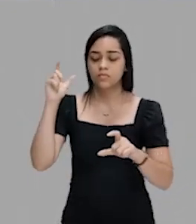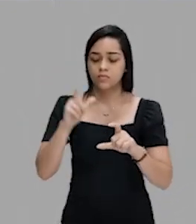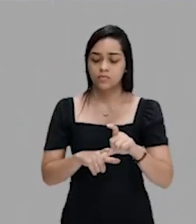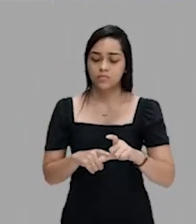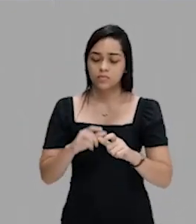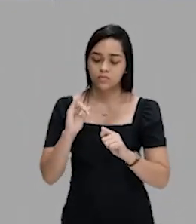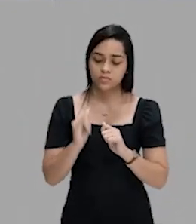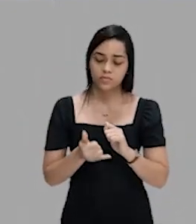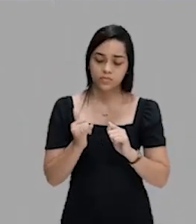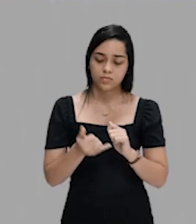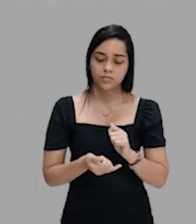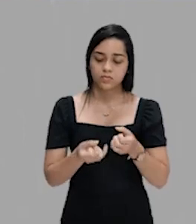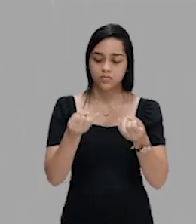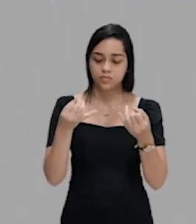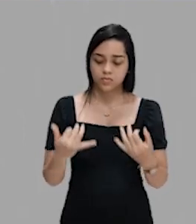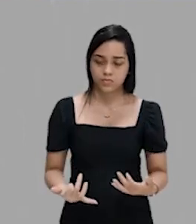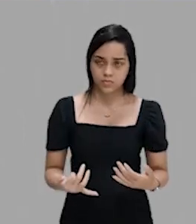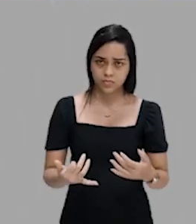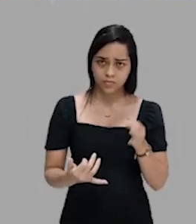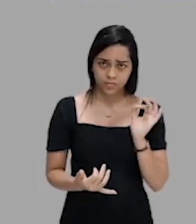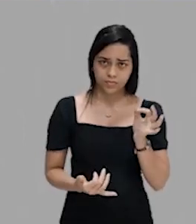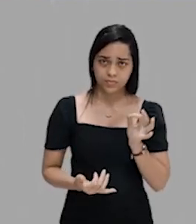adjetiva explicativa